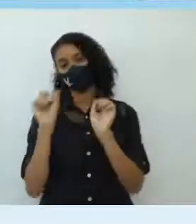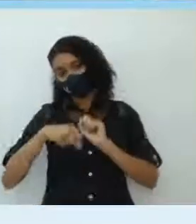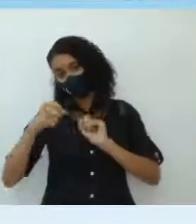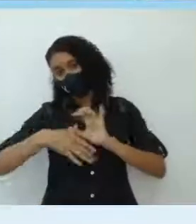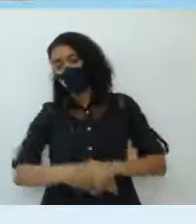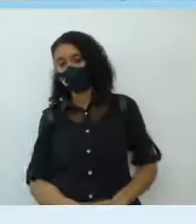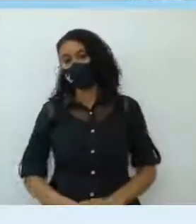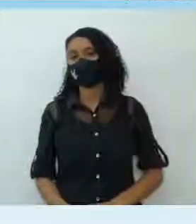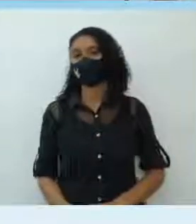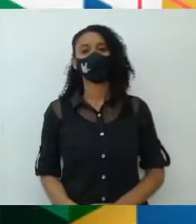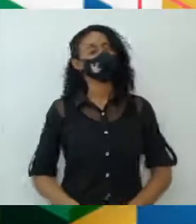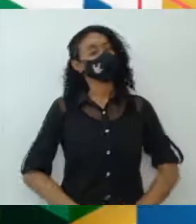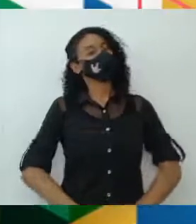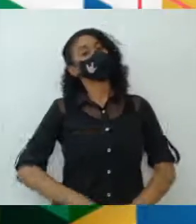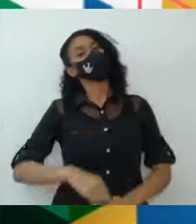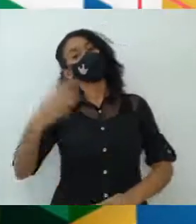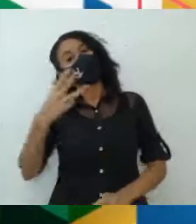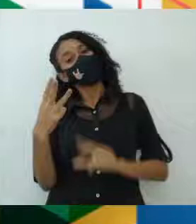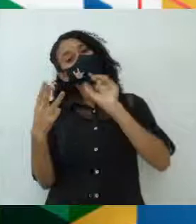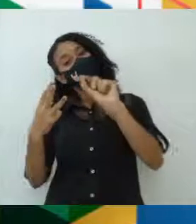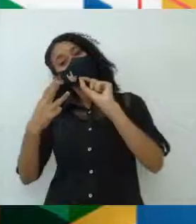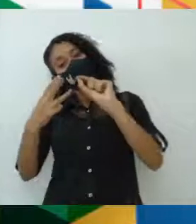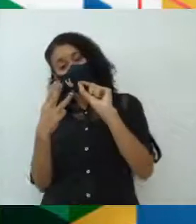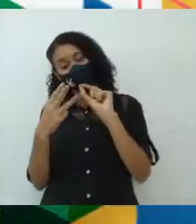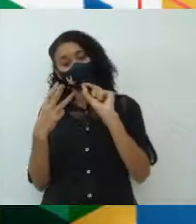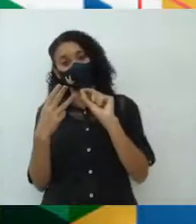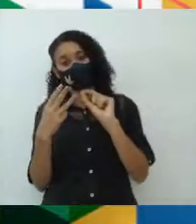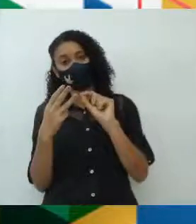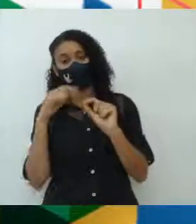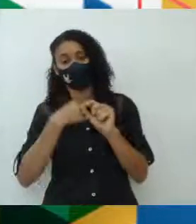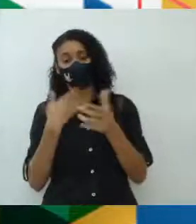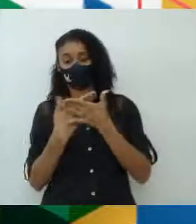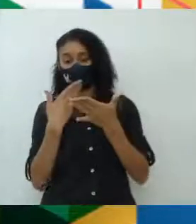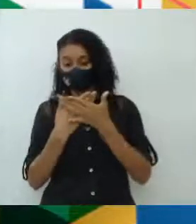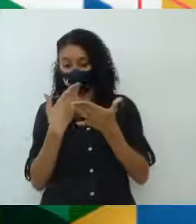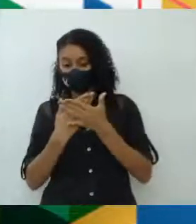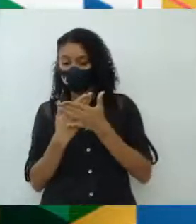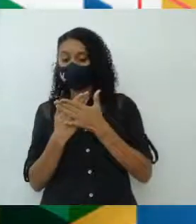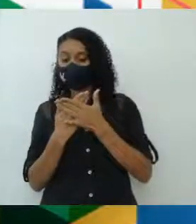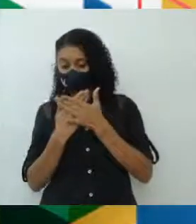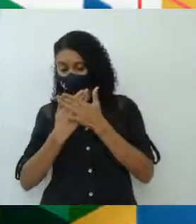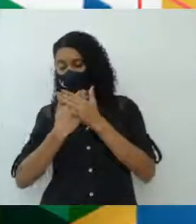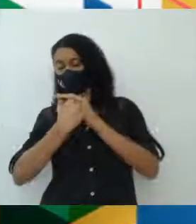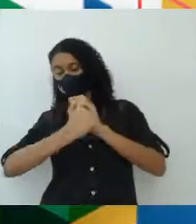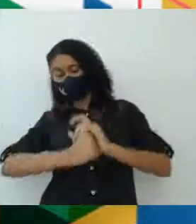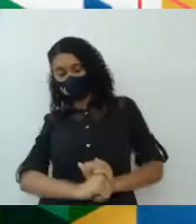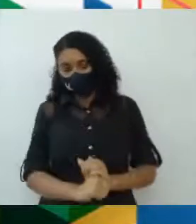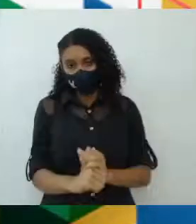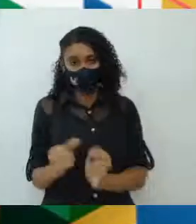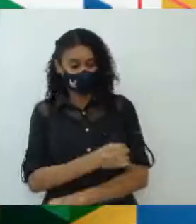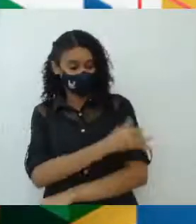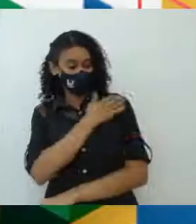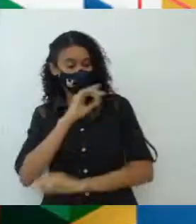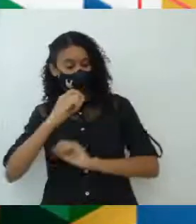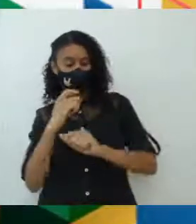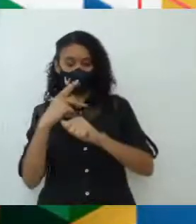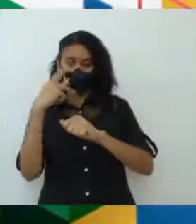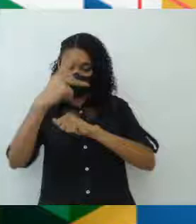partículas, mas 3 são o suficiente para o nosso estudo em nível médio. Os